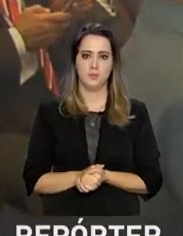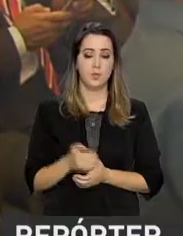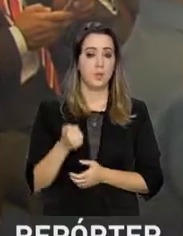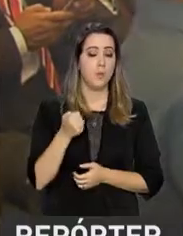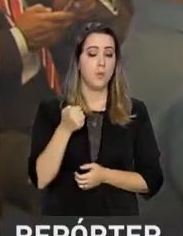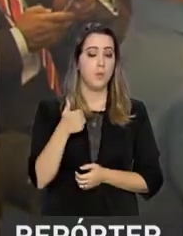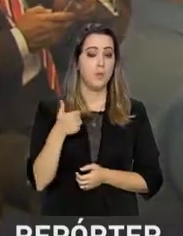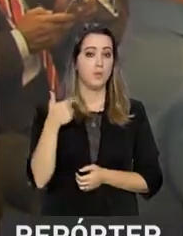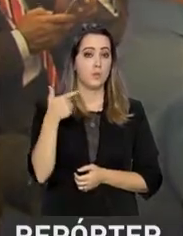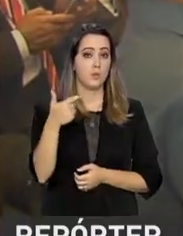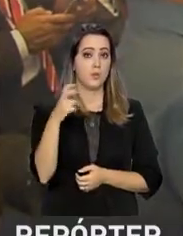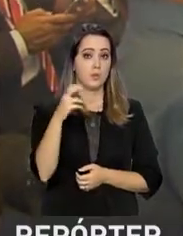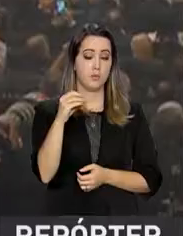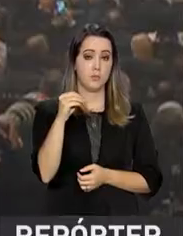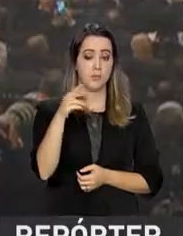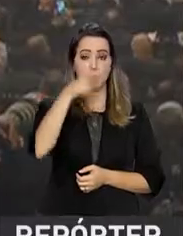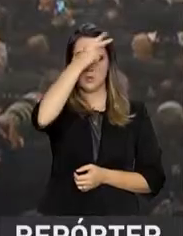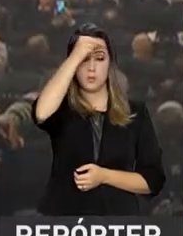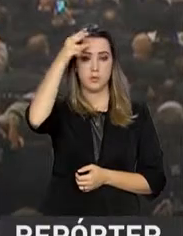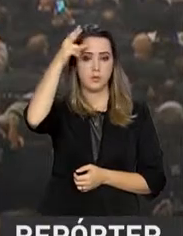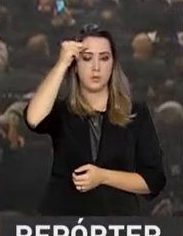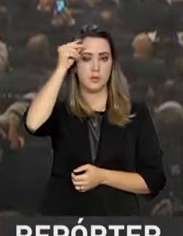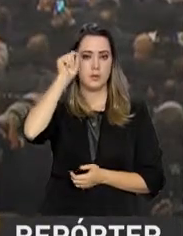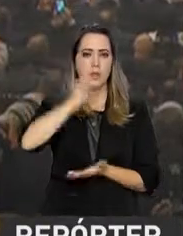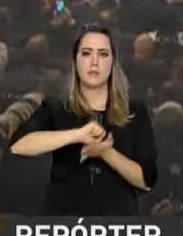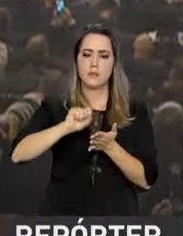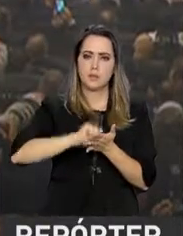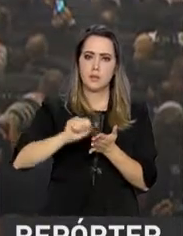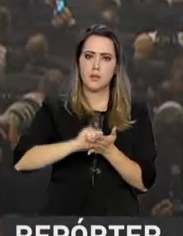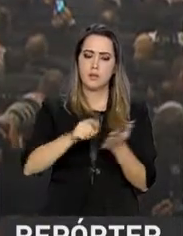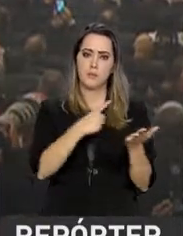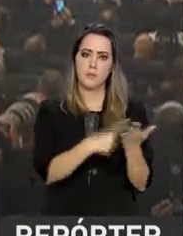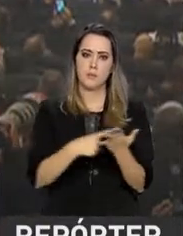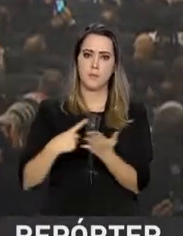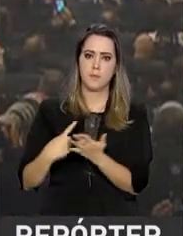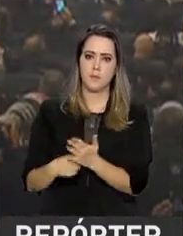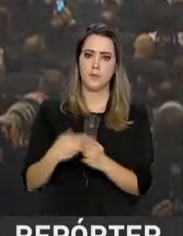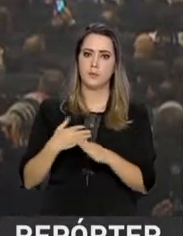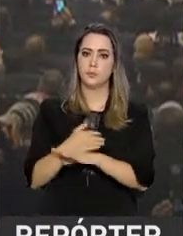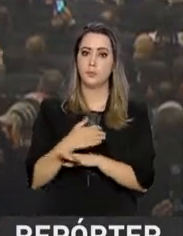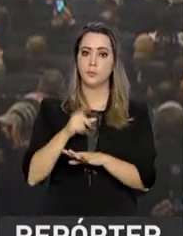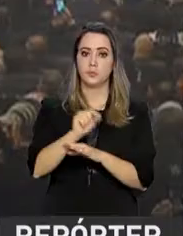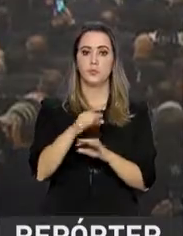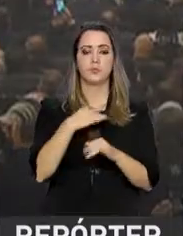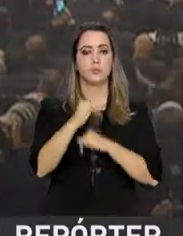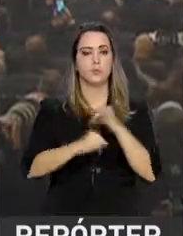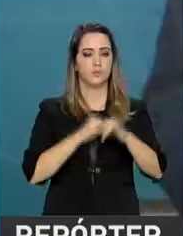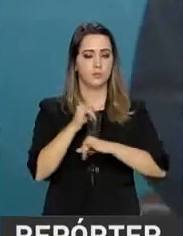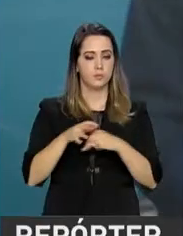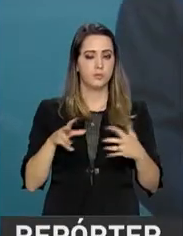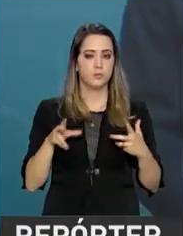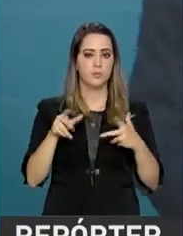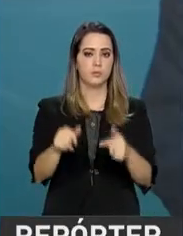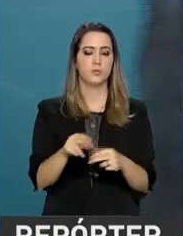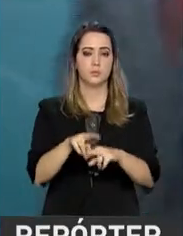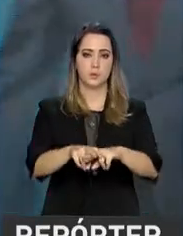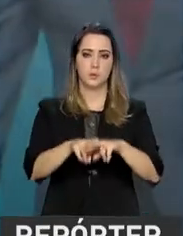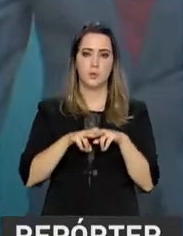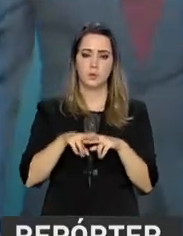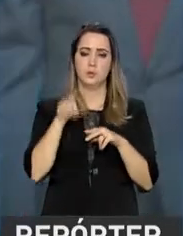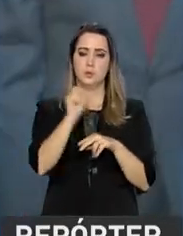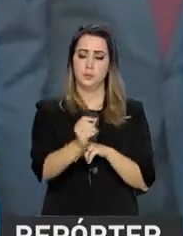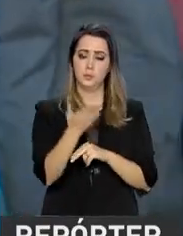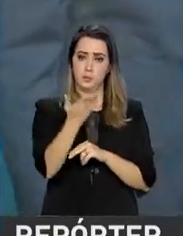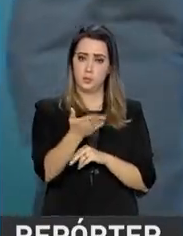Quase 2.500 prefeitos e prefeitas assinaram o termo de adesão ao programa Internet para Todos. Por meio dele, o